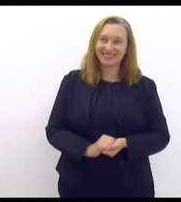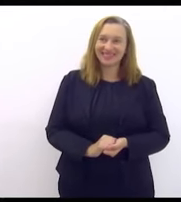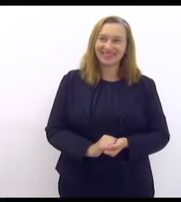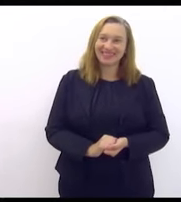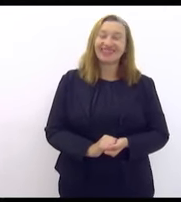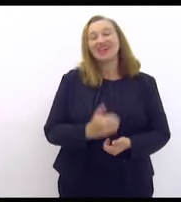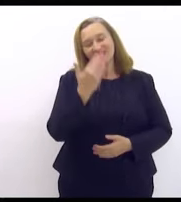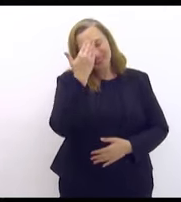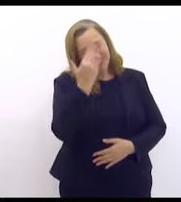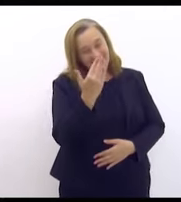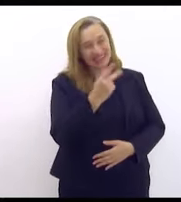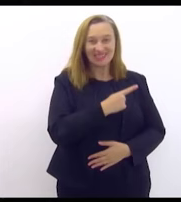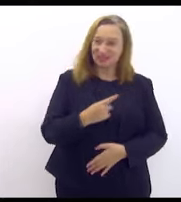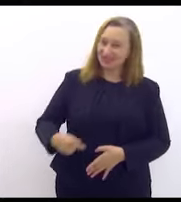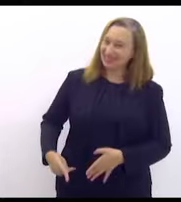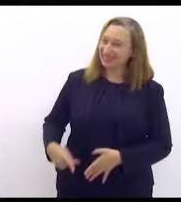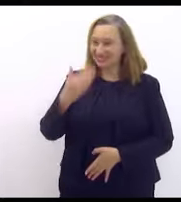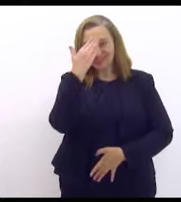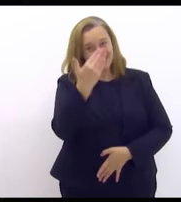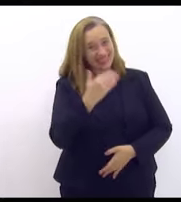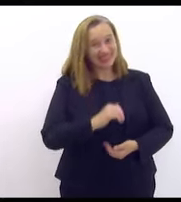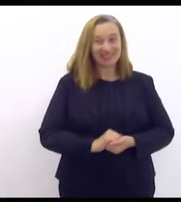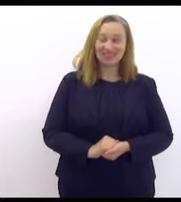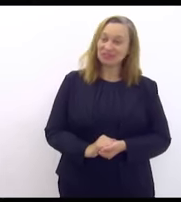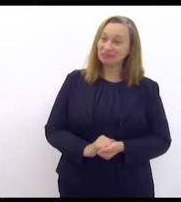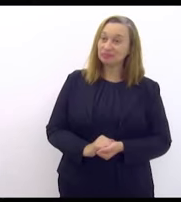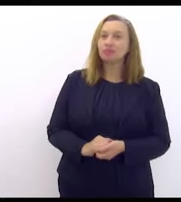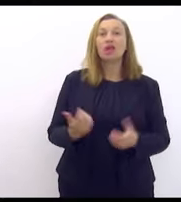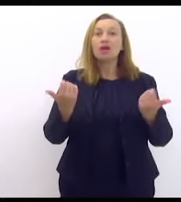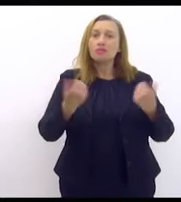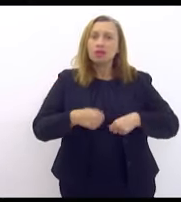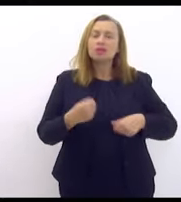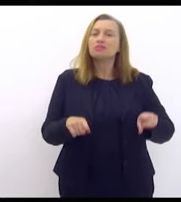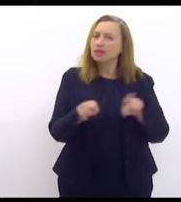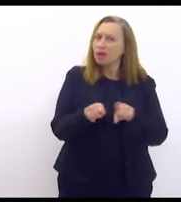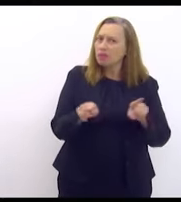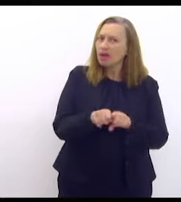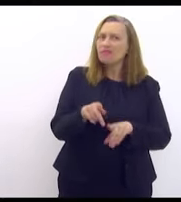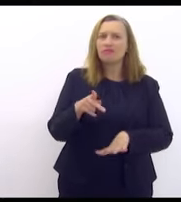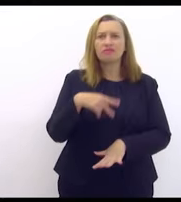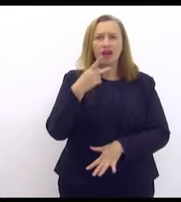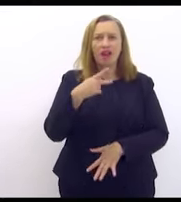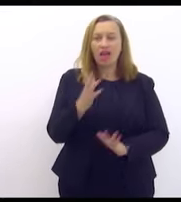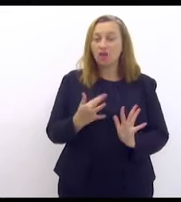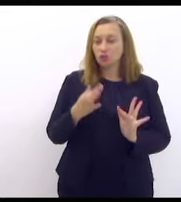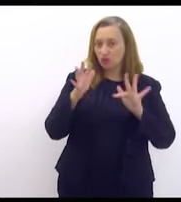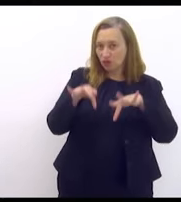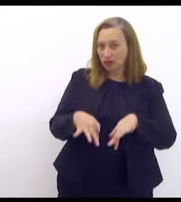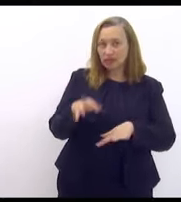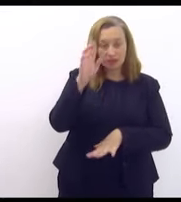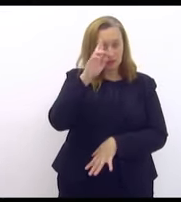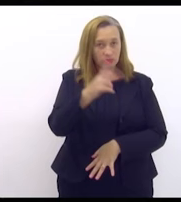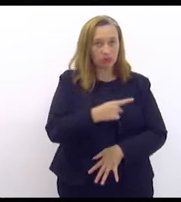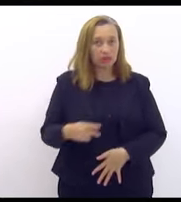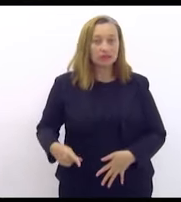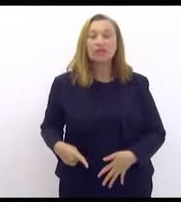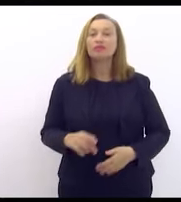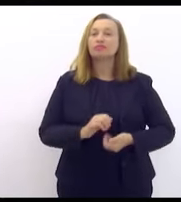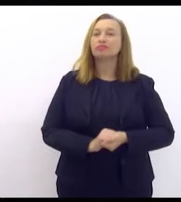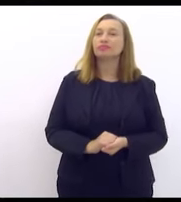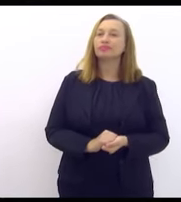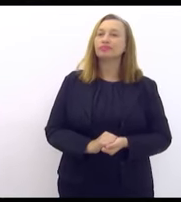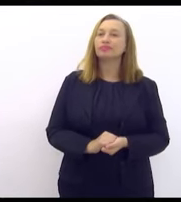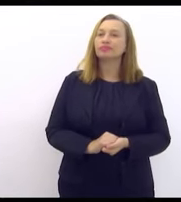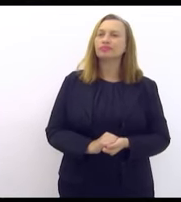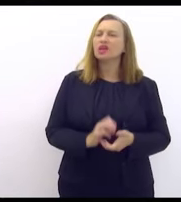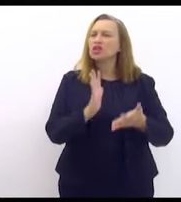obrigada, presidente, obrigada. É preciso também falar, e eu já estou encerrando, presidente, da projeção